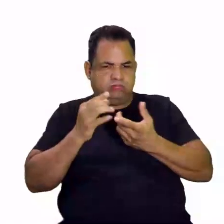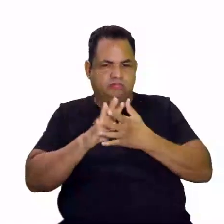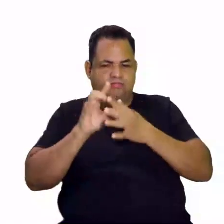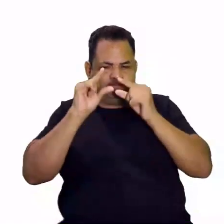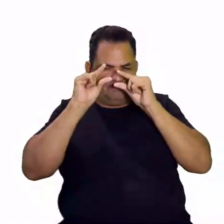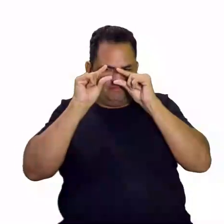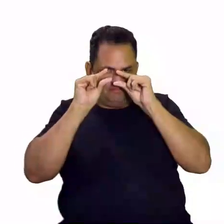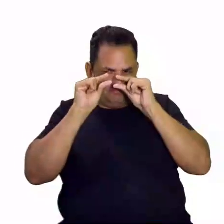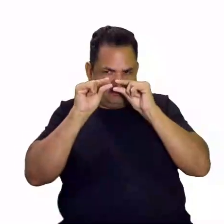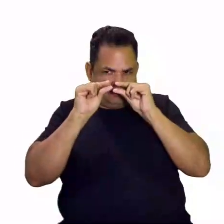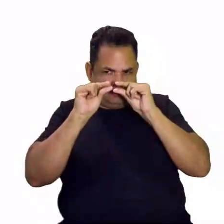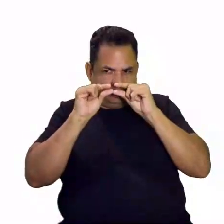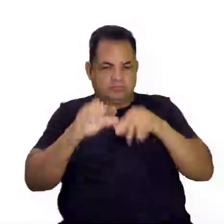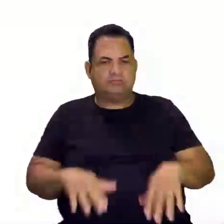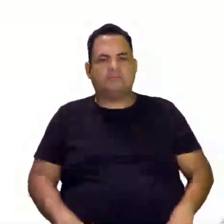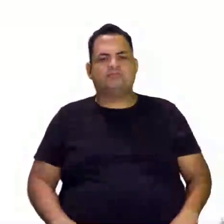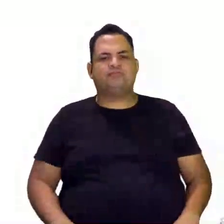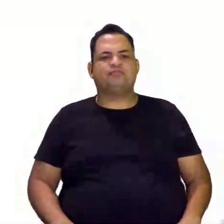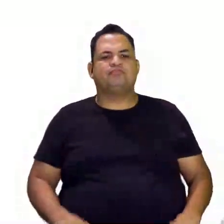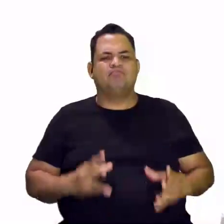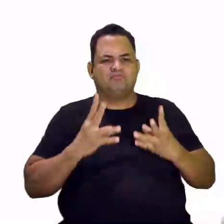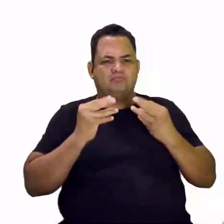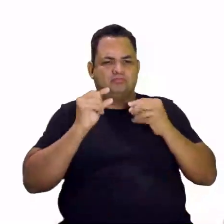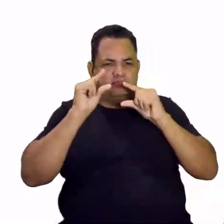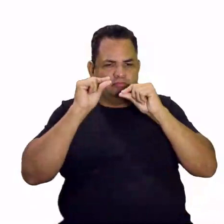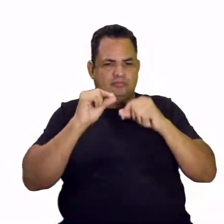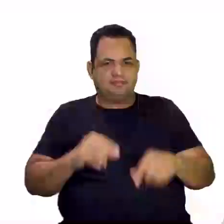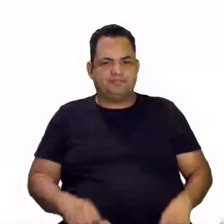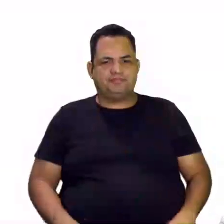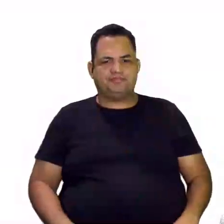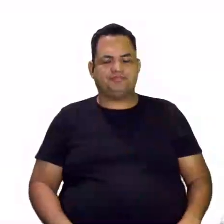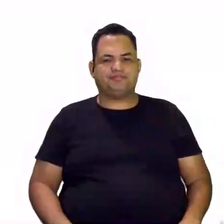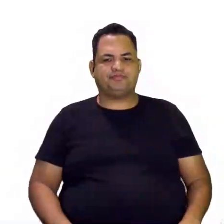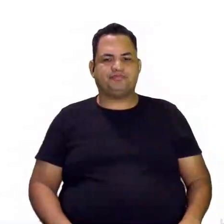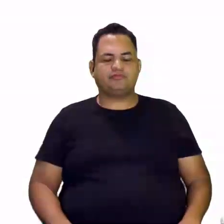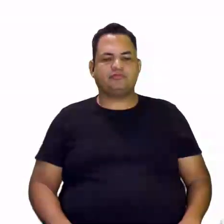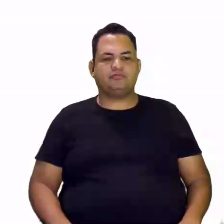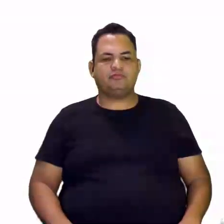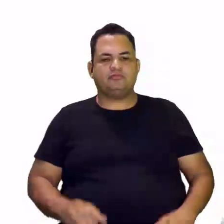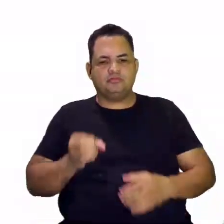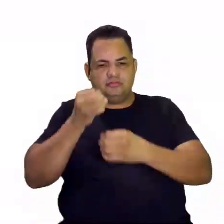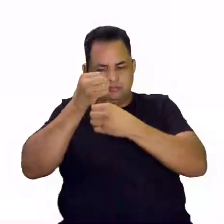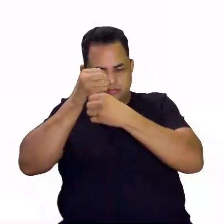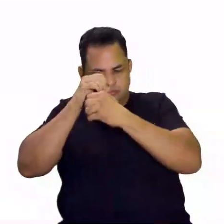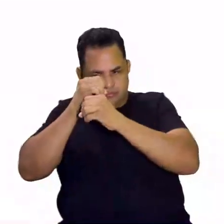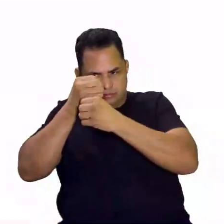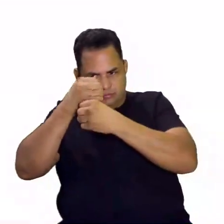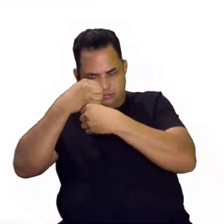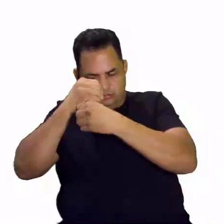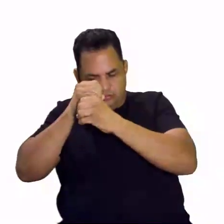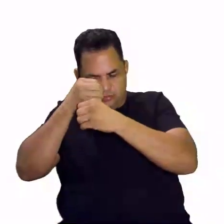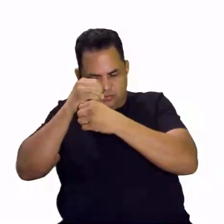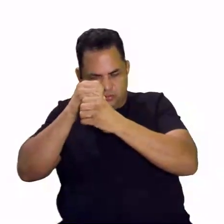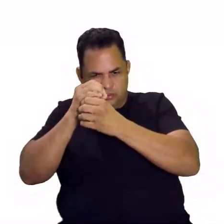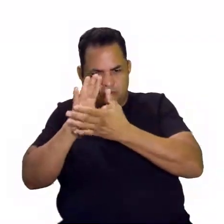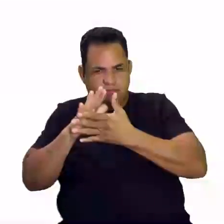muito pequeno. Tão pequeno que, olha só, o